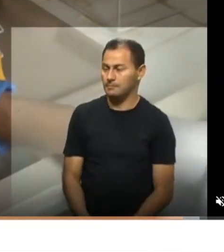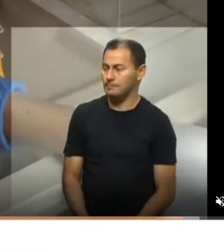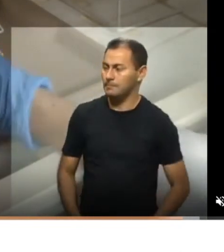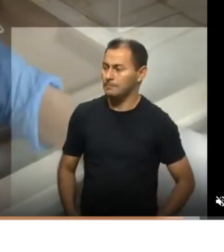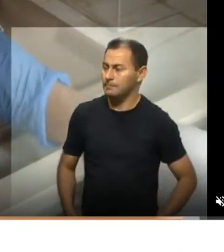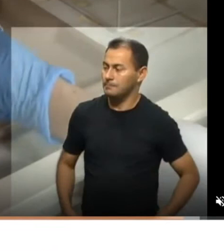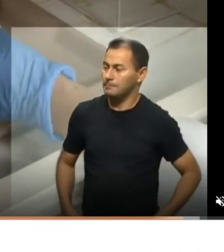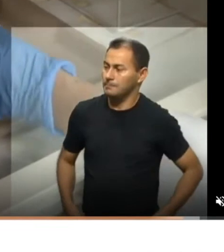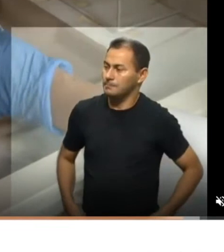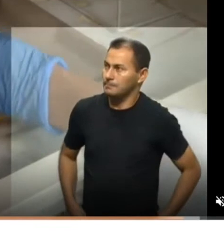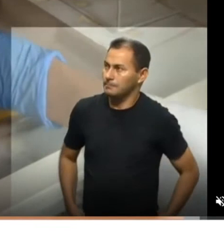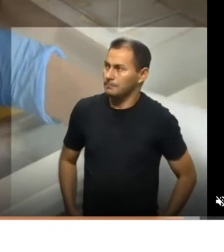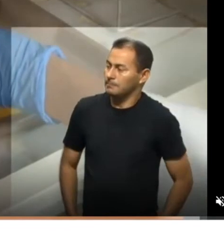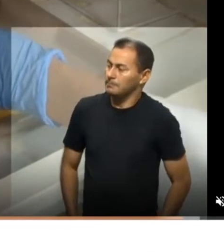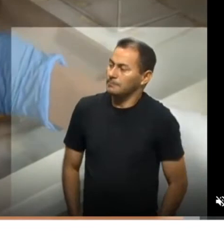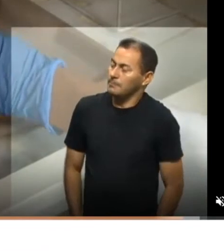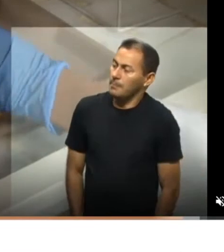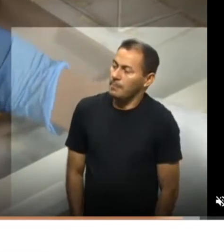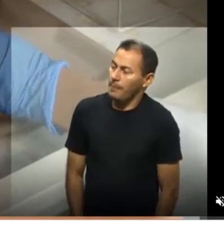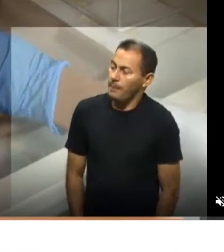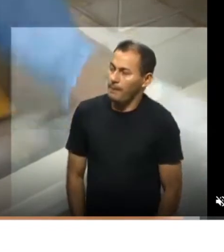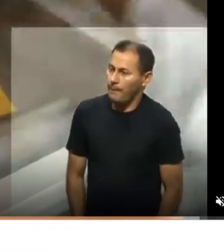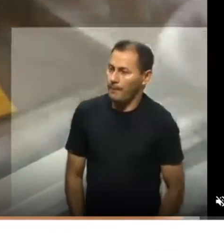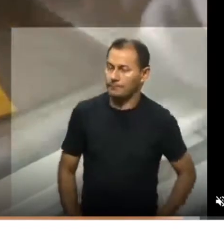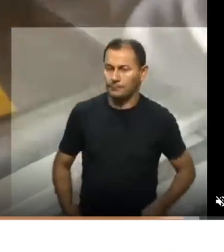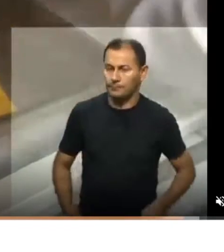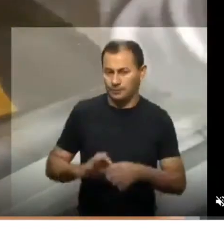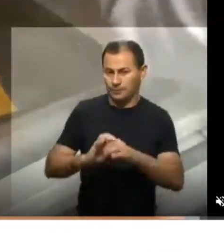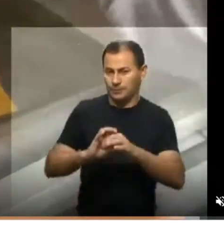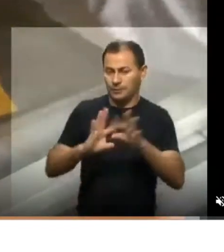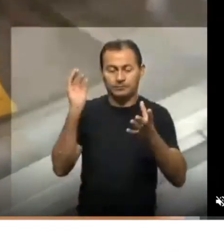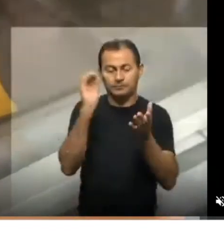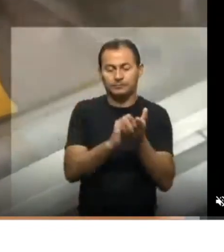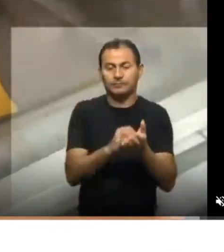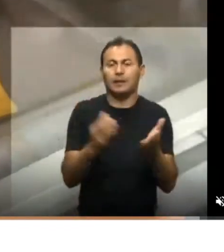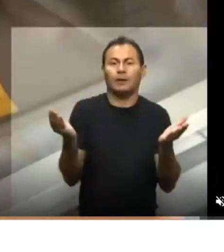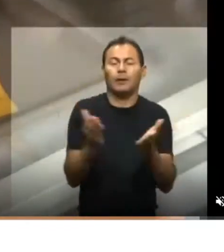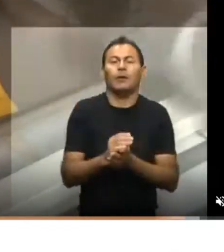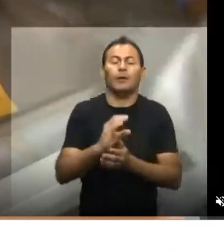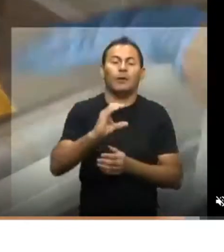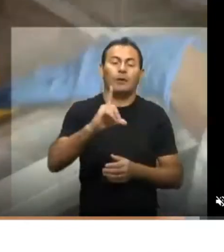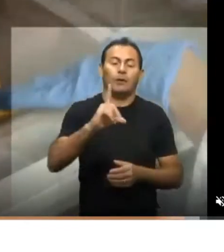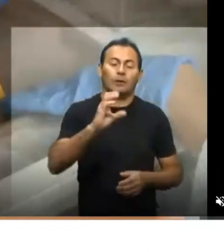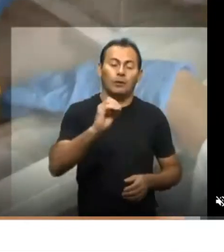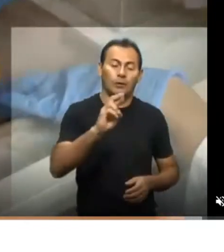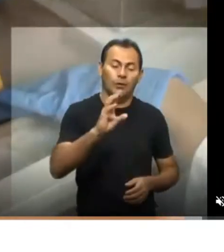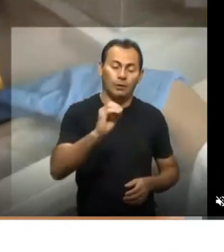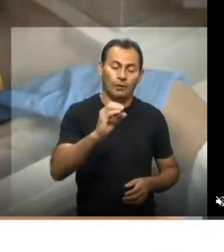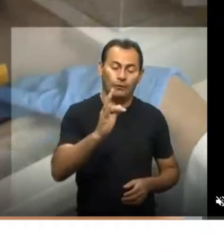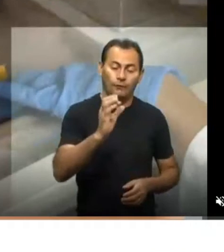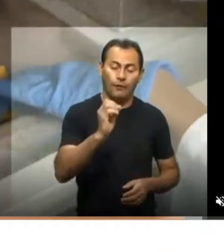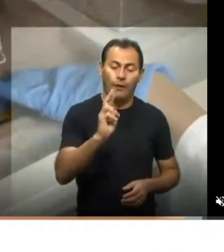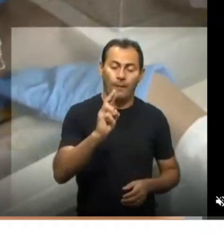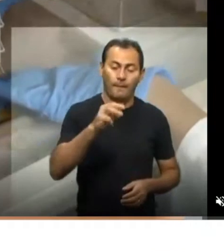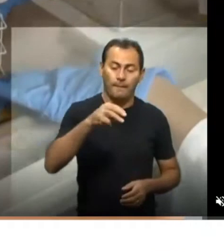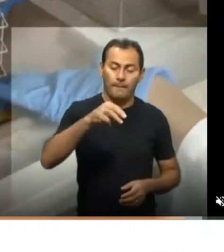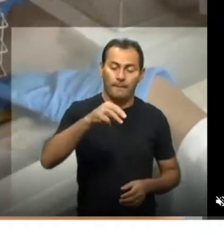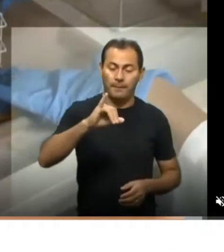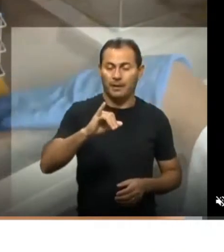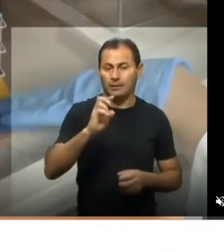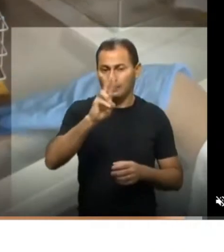cadeia. Se uma cadeia não tem dupla ligação, a gente chama que é uma cadeia saturada, o lipídio é saturado, e se